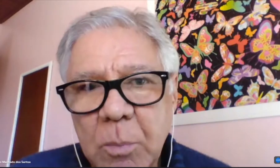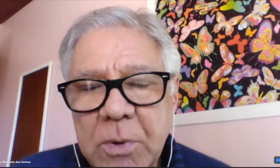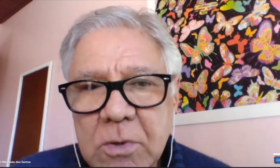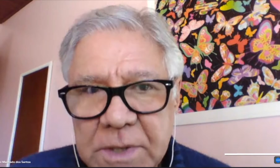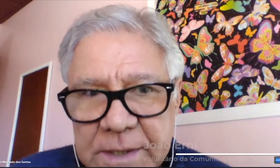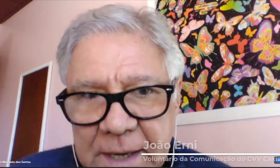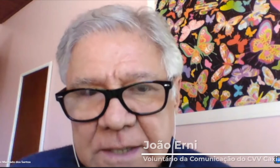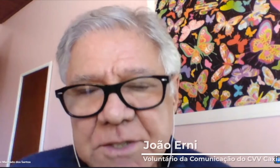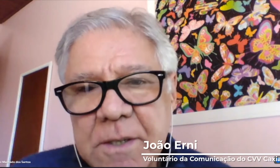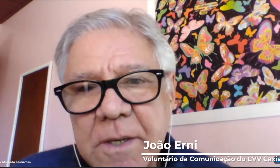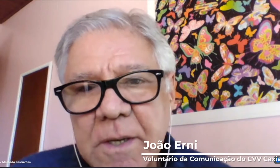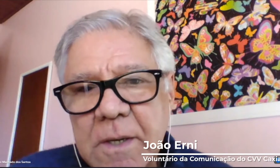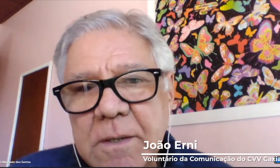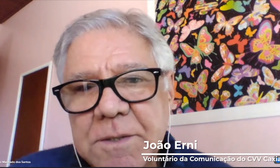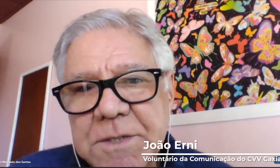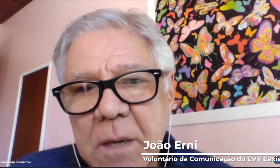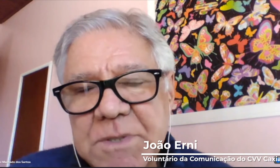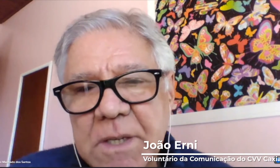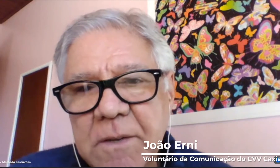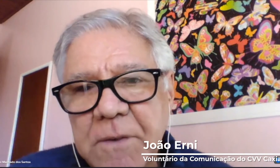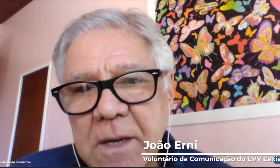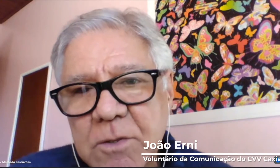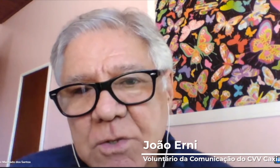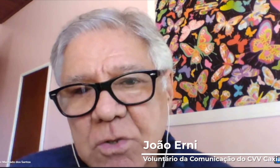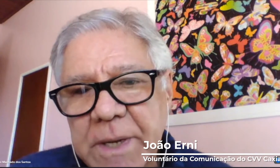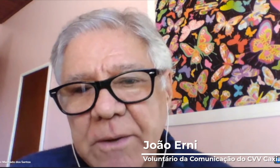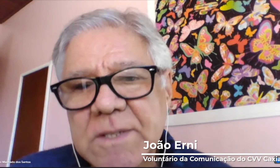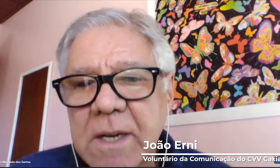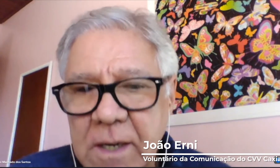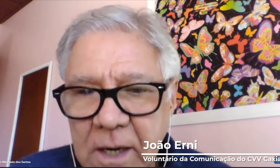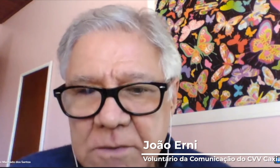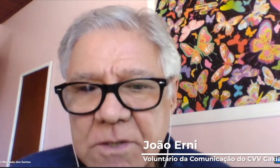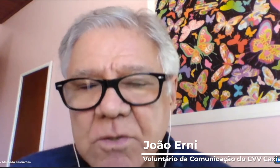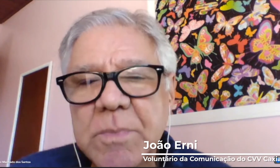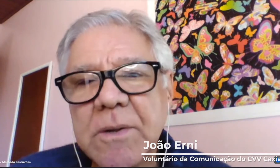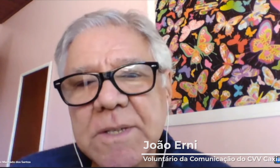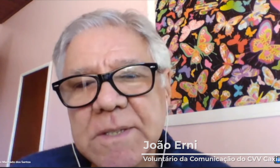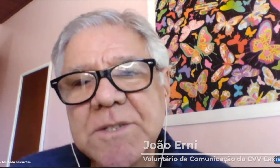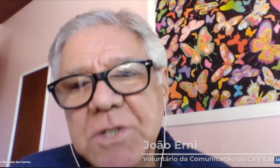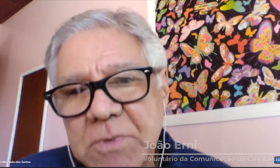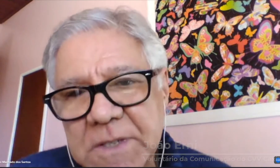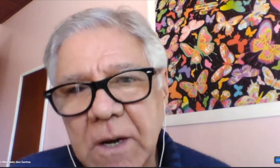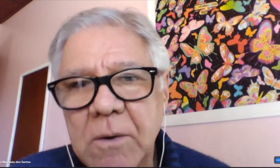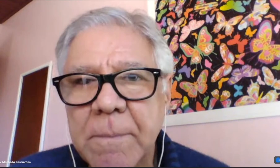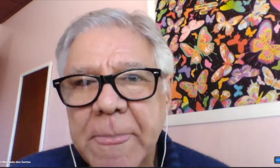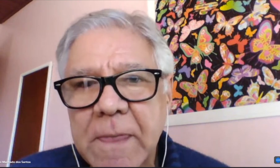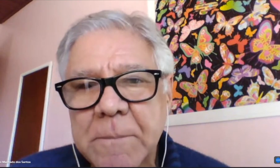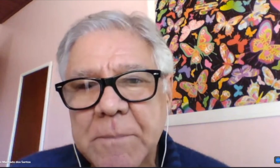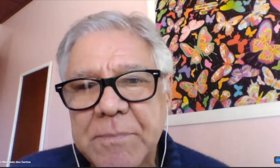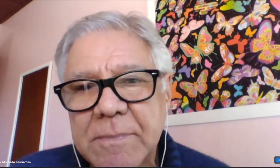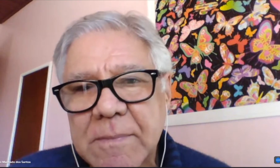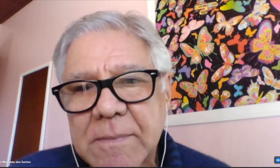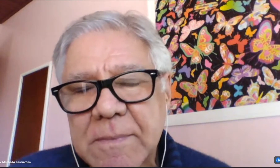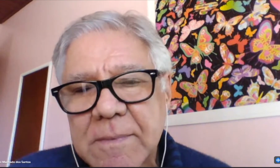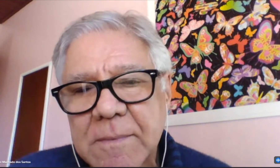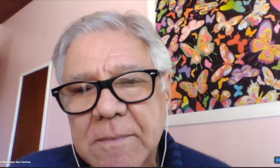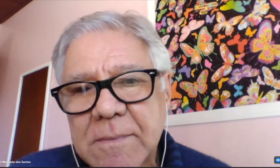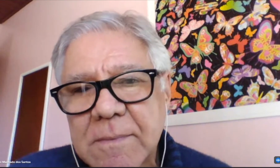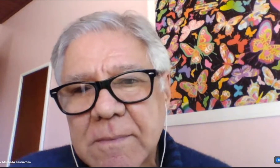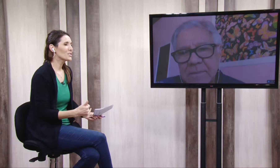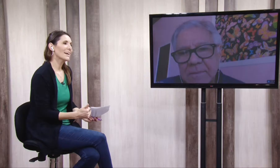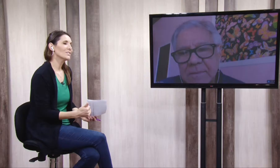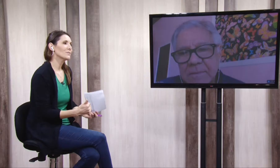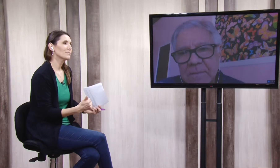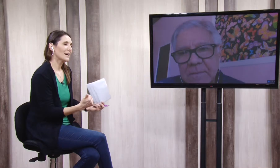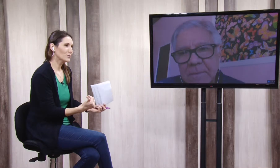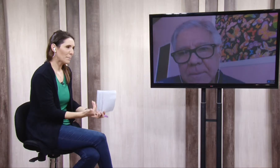pela oportunidade de estarmos aqui falando sobre a nossa causa e sobre a nossa instituição. João, aproveito